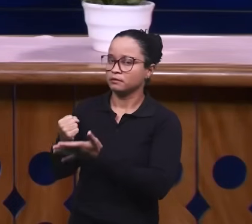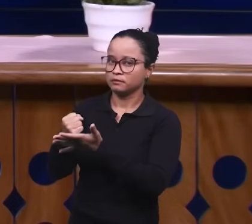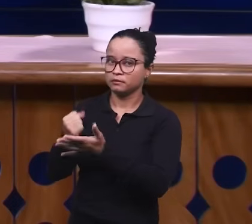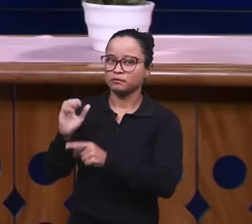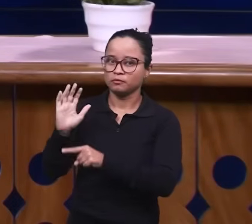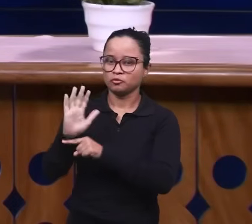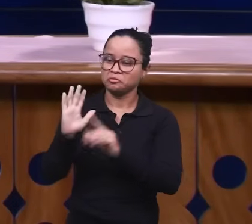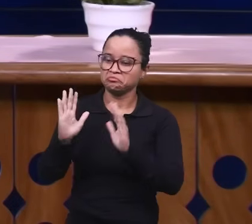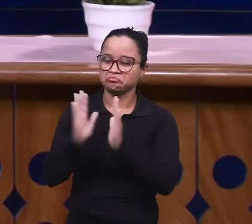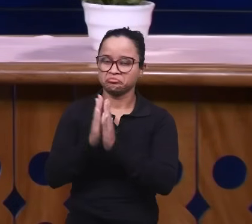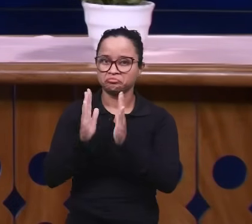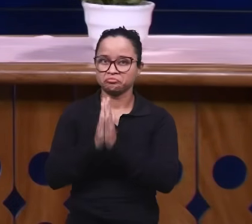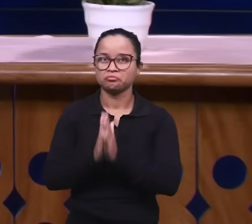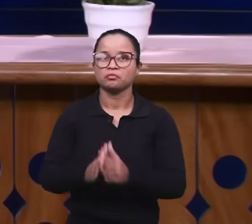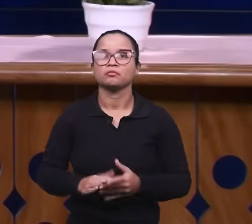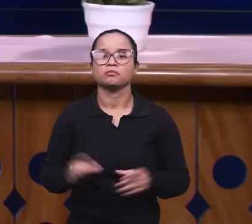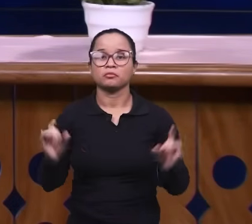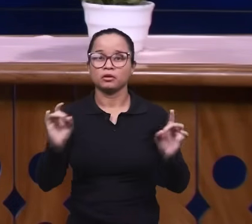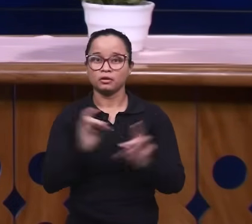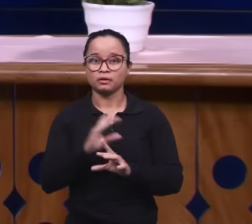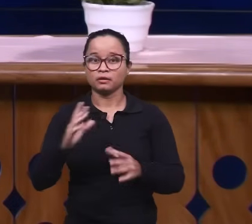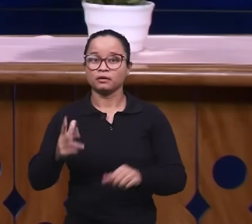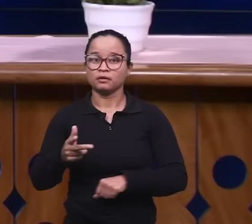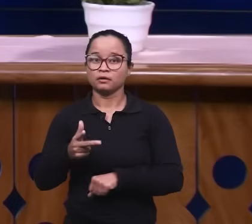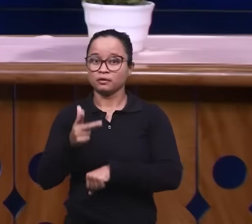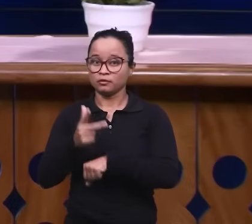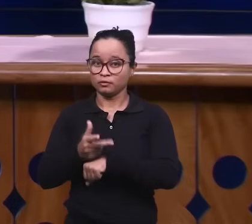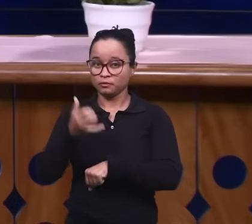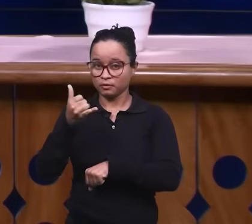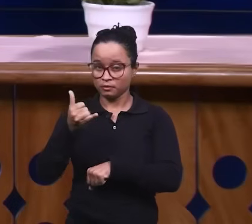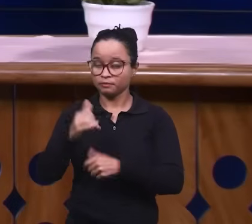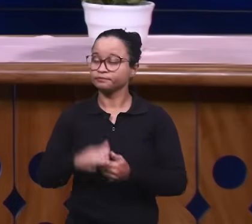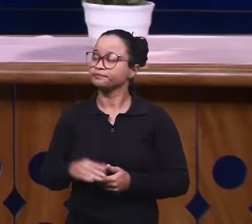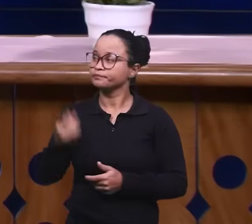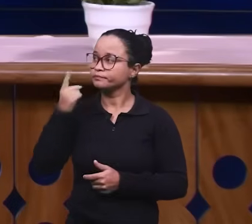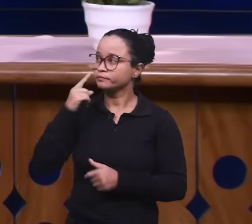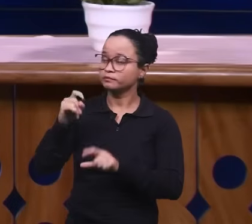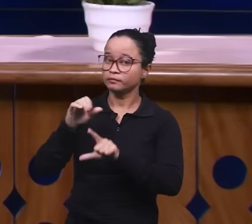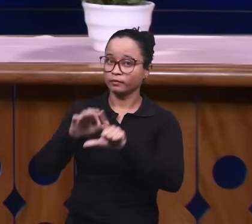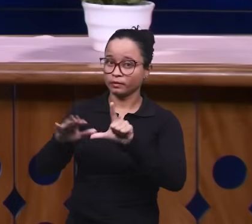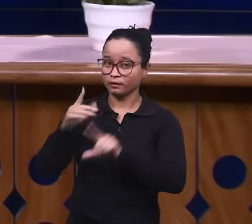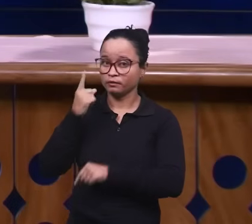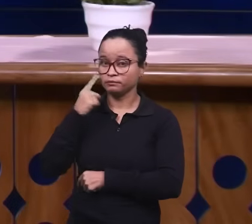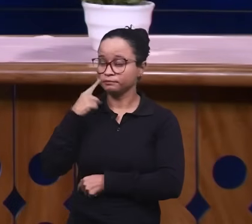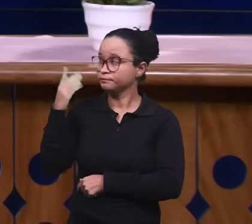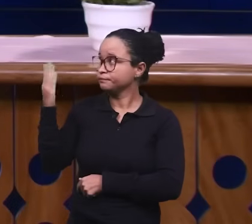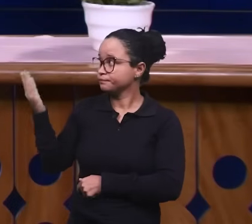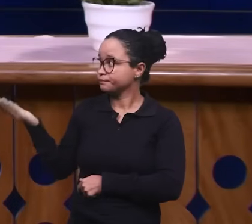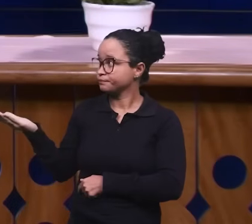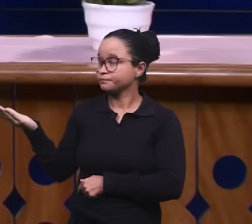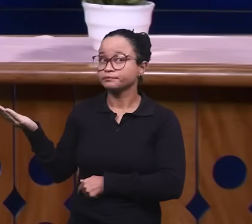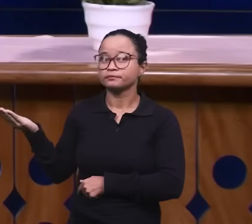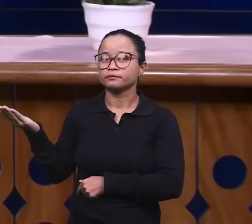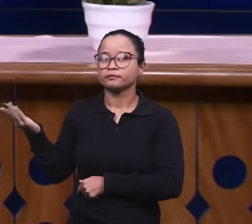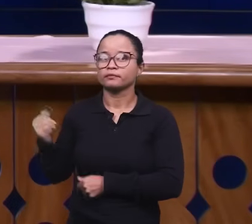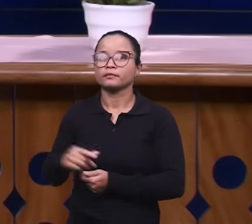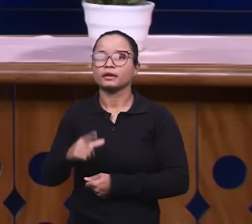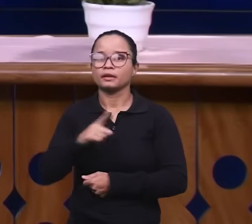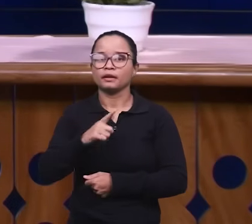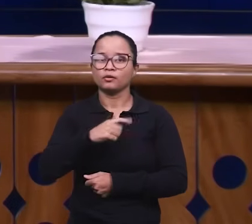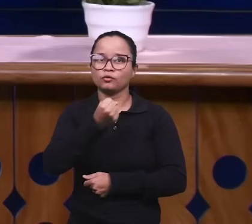oração, basta apontar a câmera para o QR Code que está na tela, tem um número de telefone